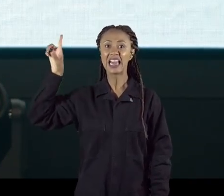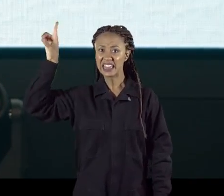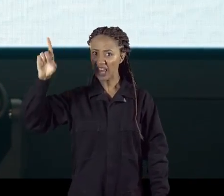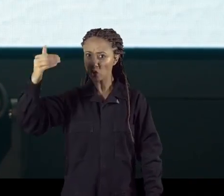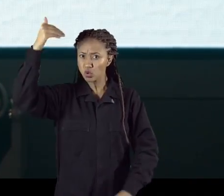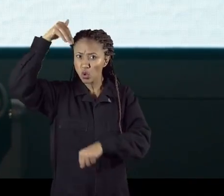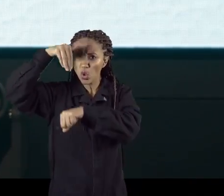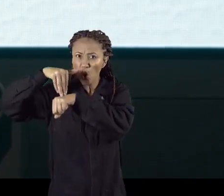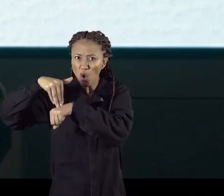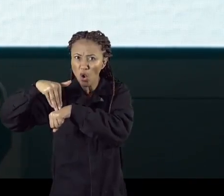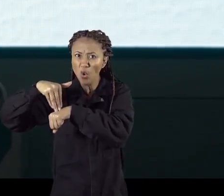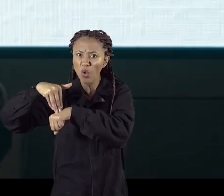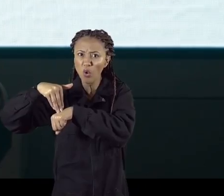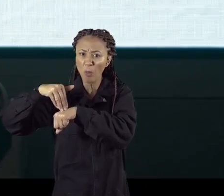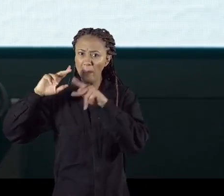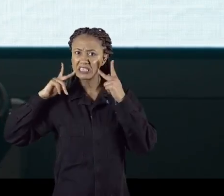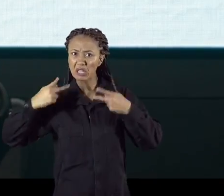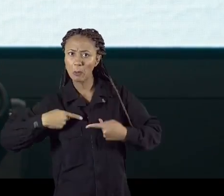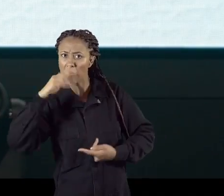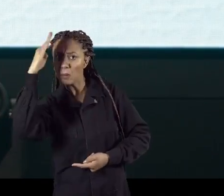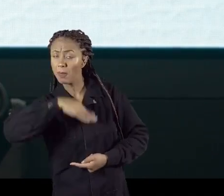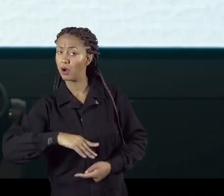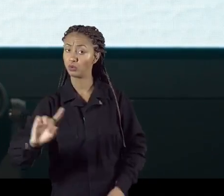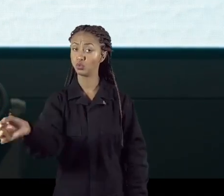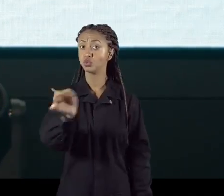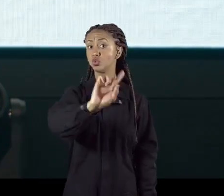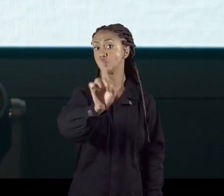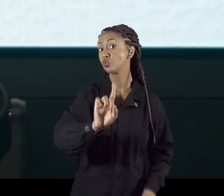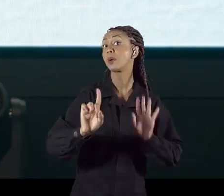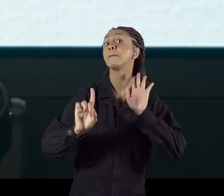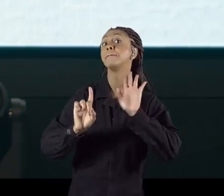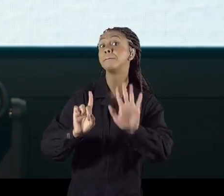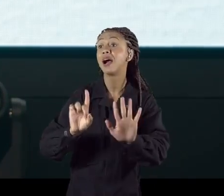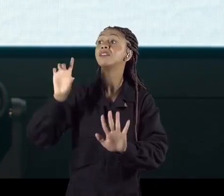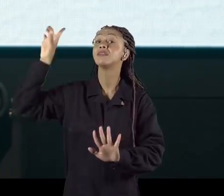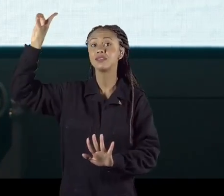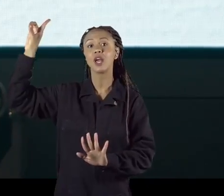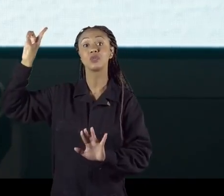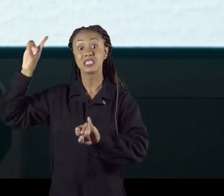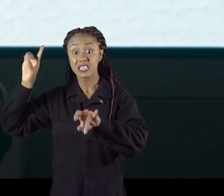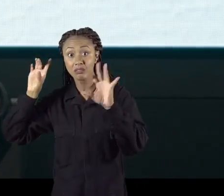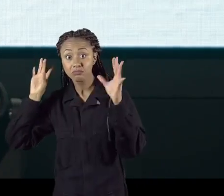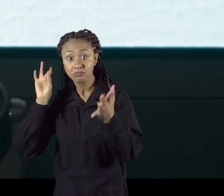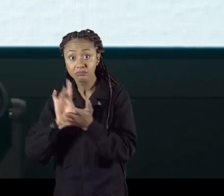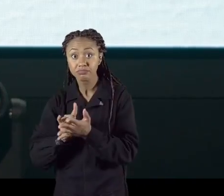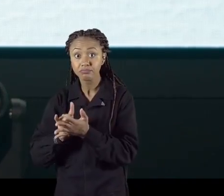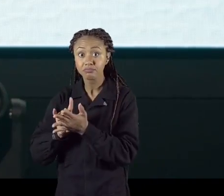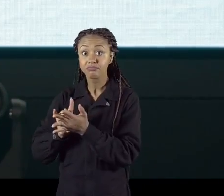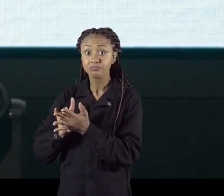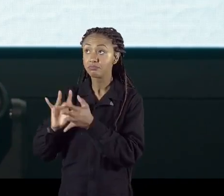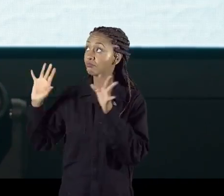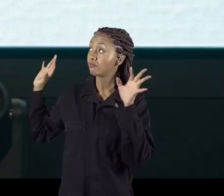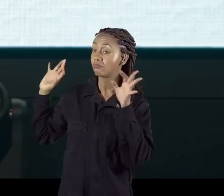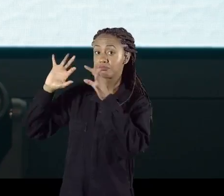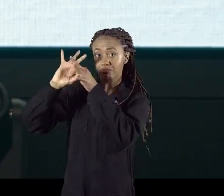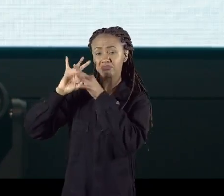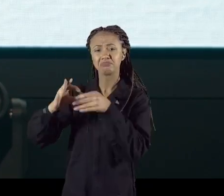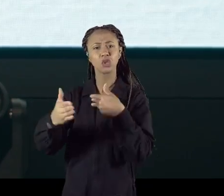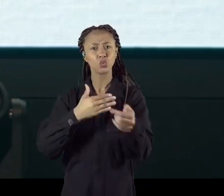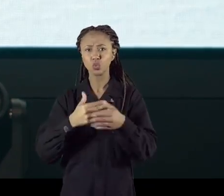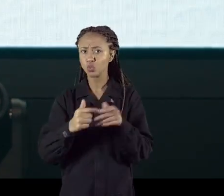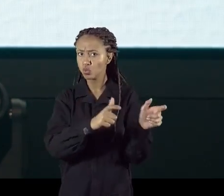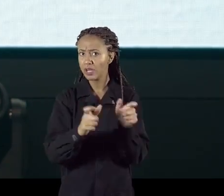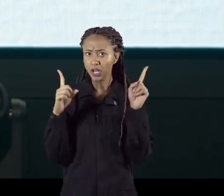responsável pelas maldades do ser humano mas Deus ele está com aqueles que são seus bens nos lugares